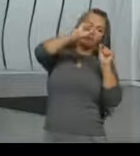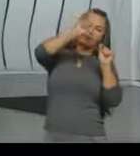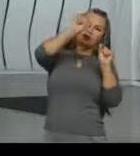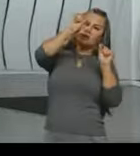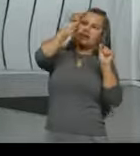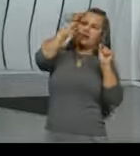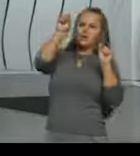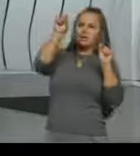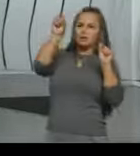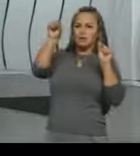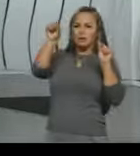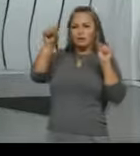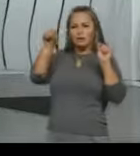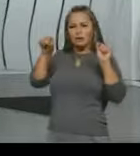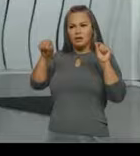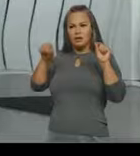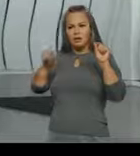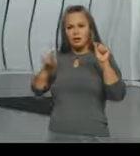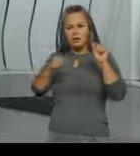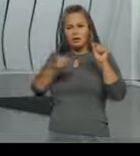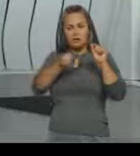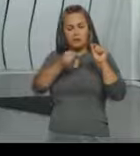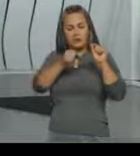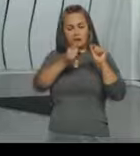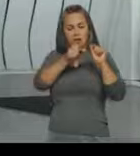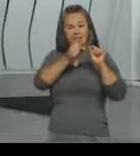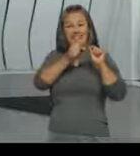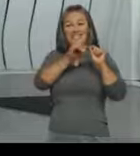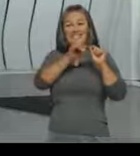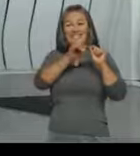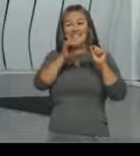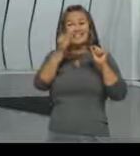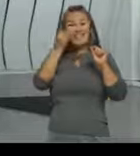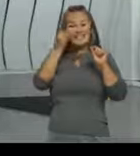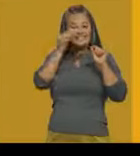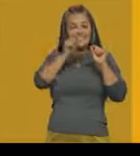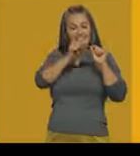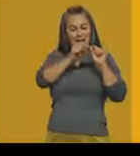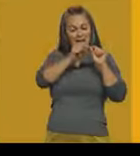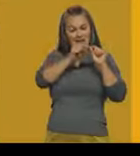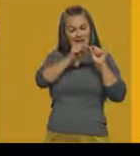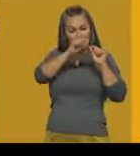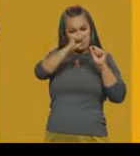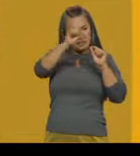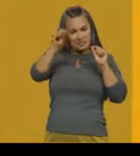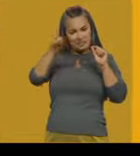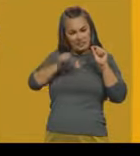de um círculo se ele fosse aberto e virasse uma linha reta, né? Eu colocaria assim, ó.